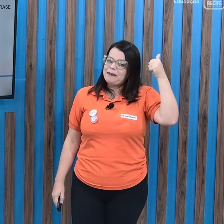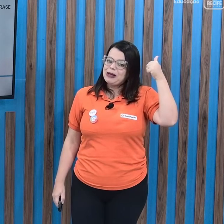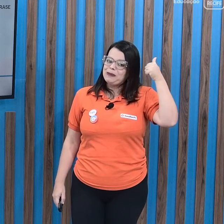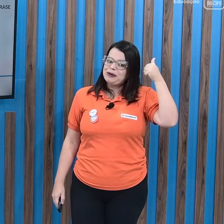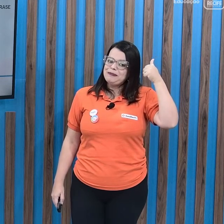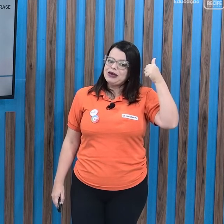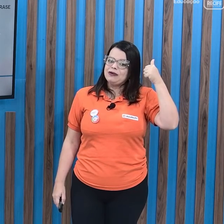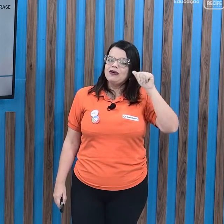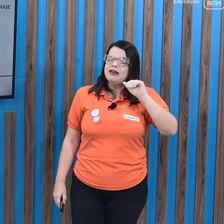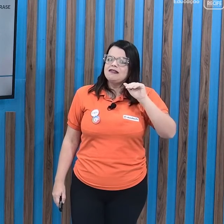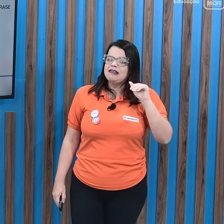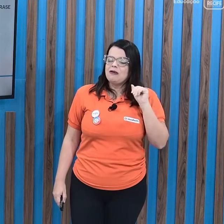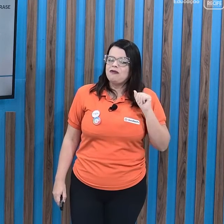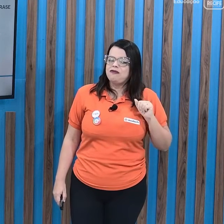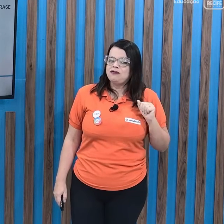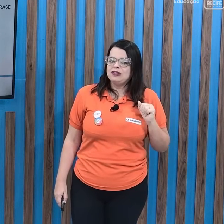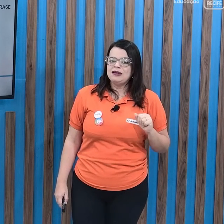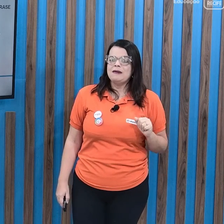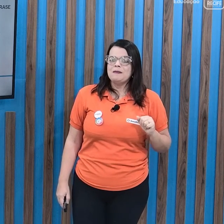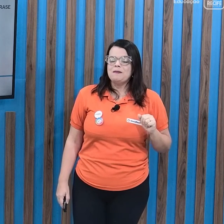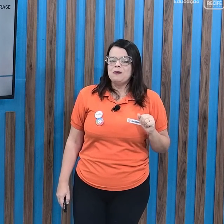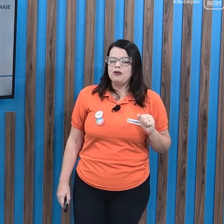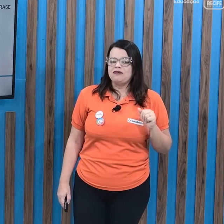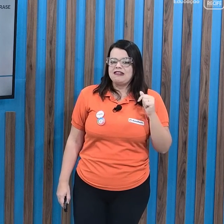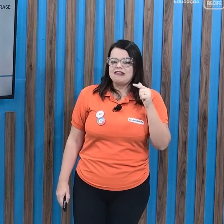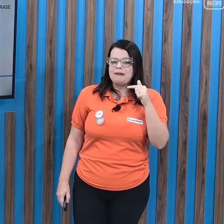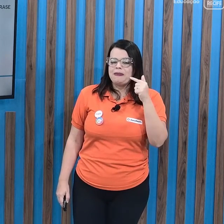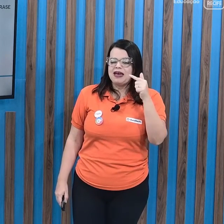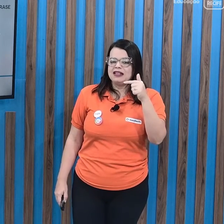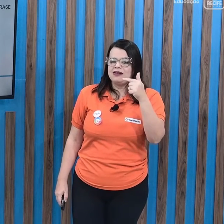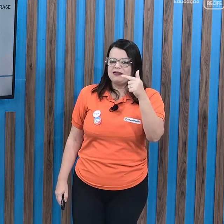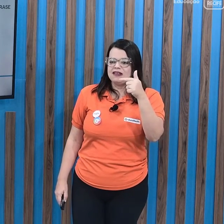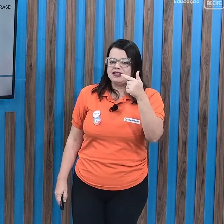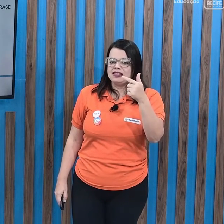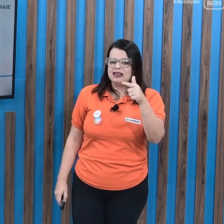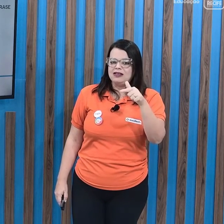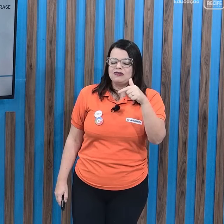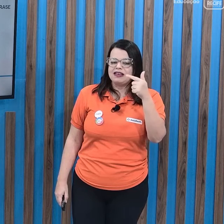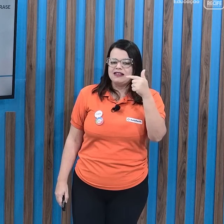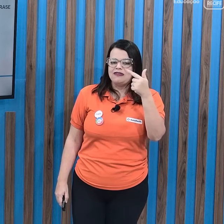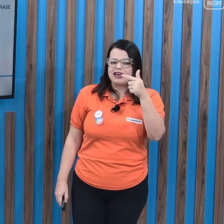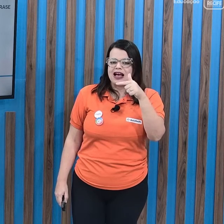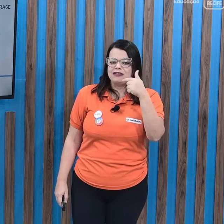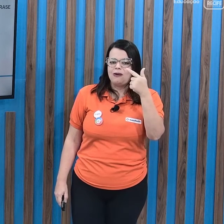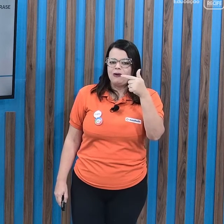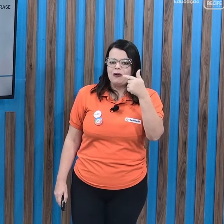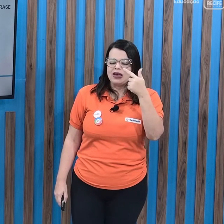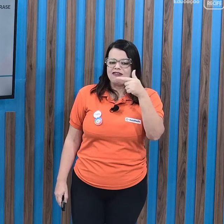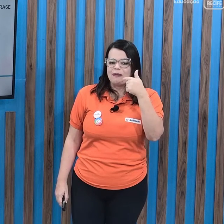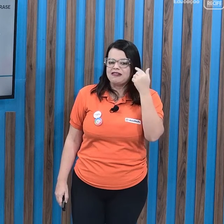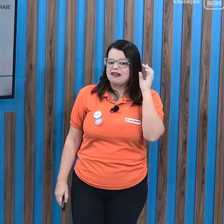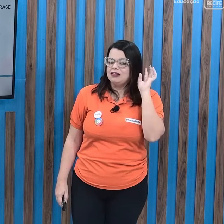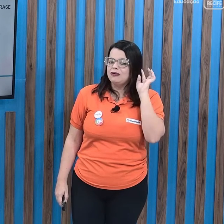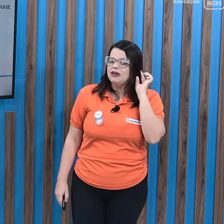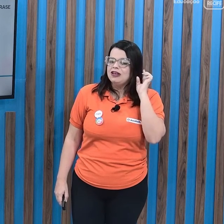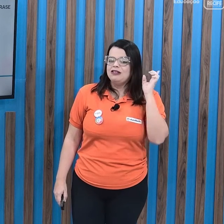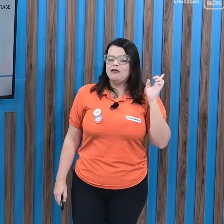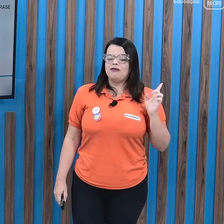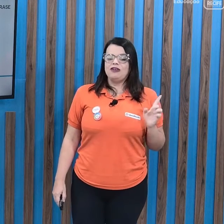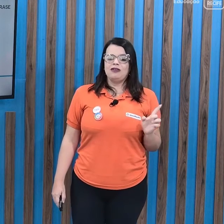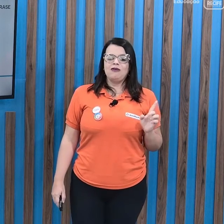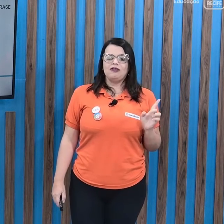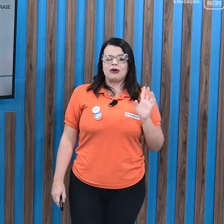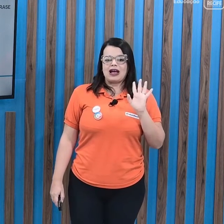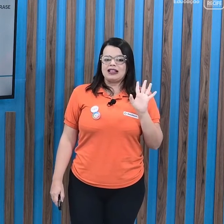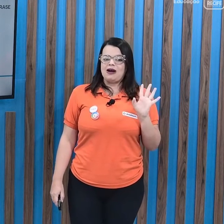lá pelo primeiro. Se confunde muito, vai se perdendo sentido, significado ao longo, é que vai passando de